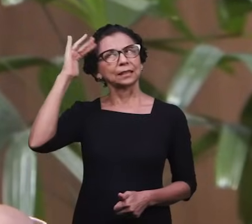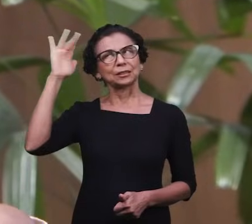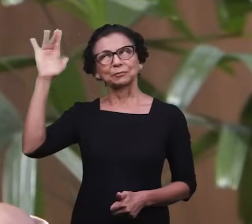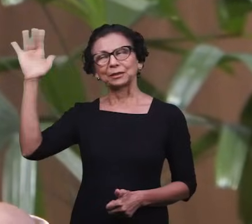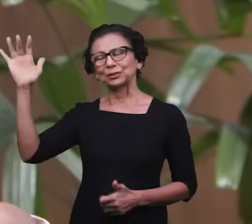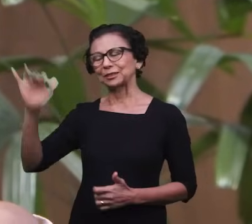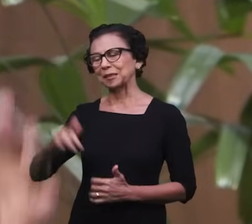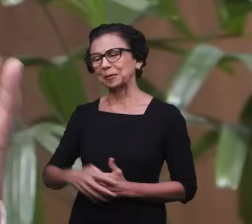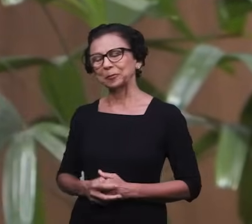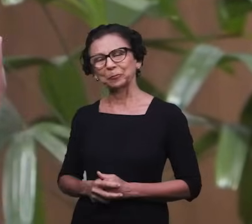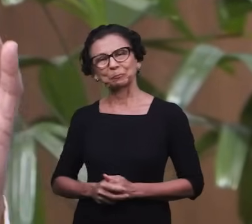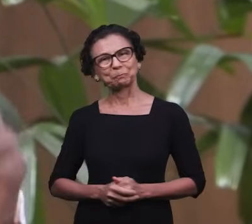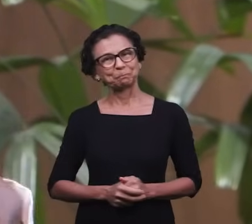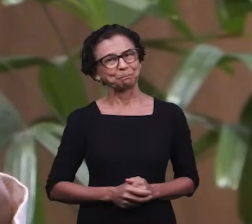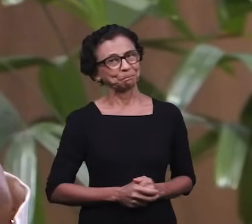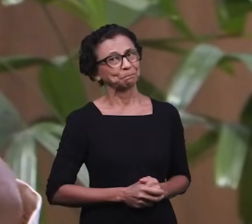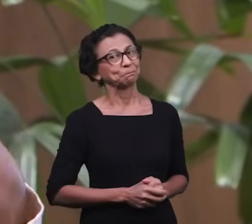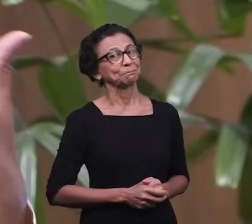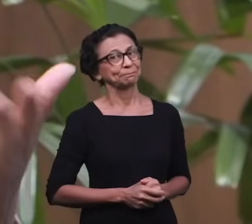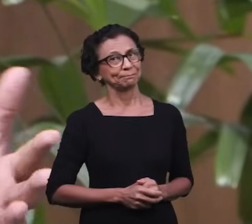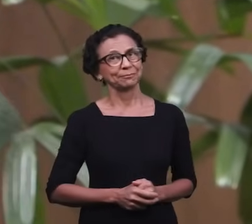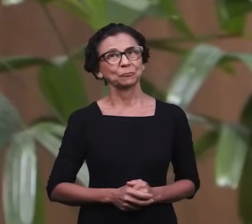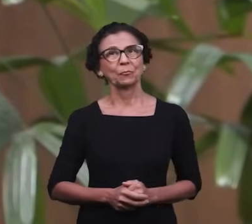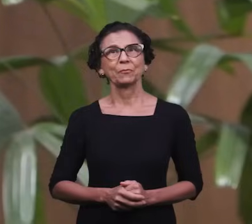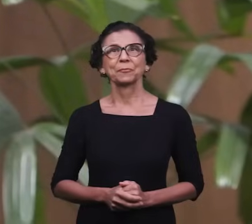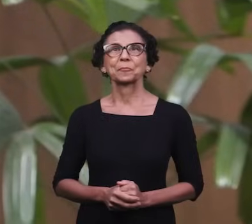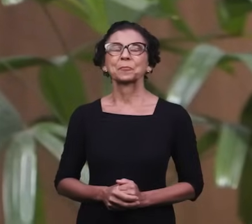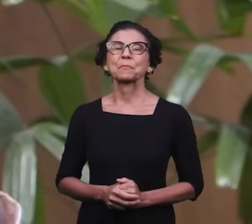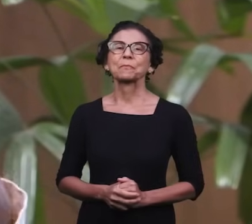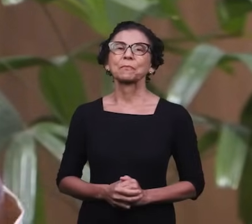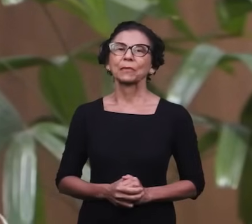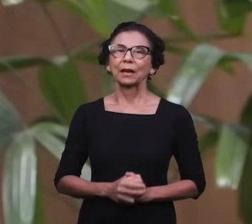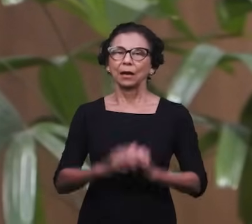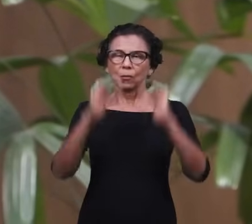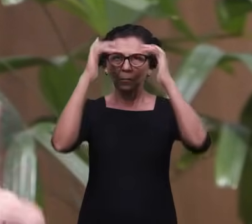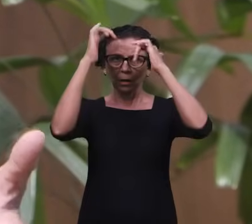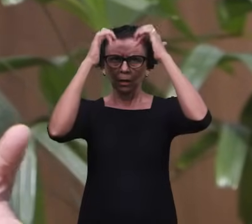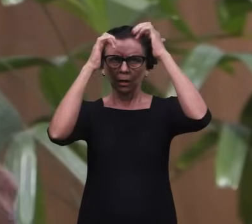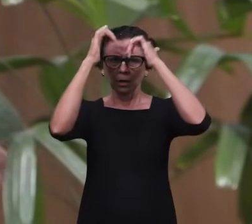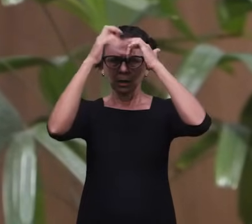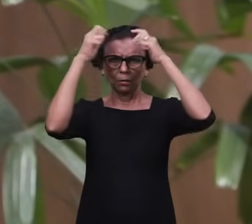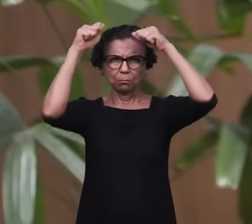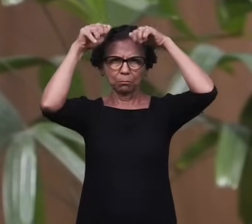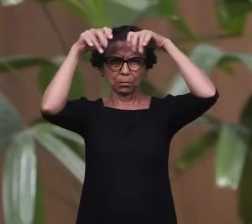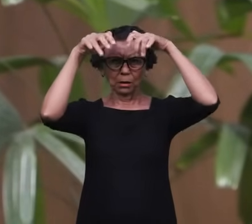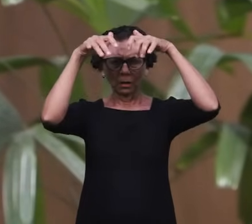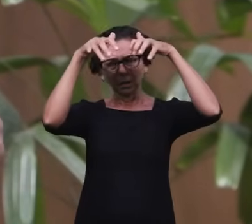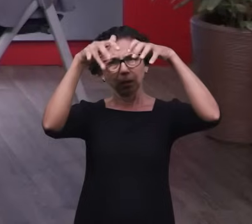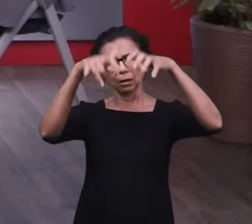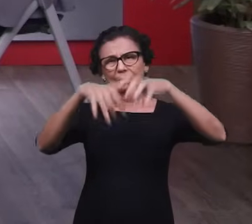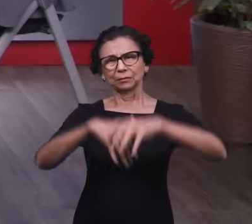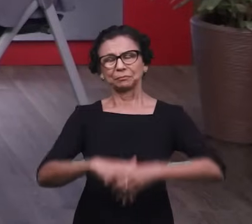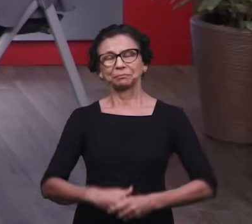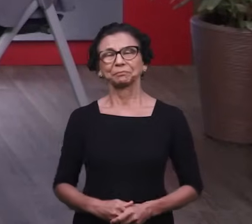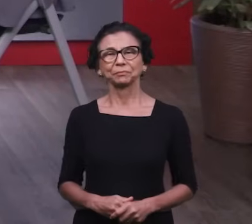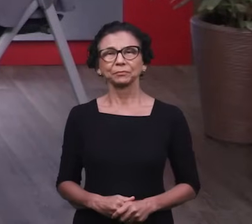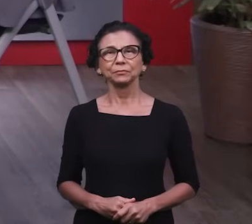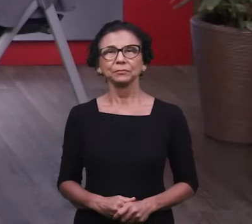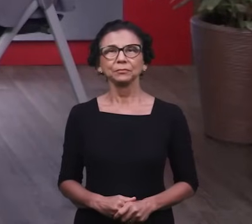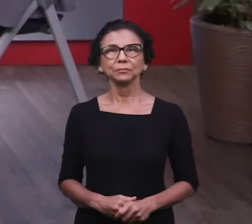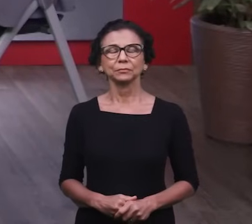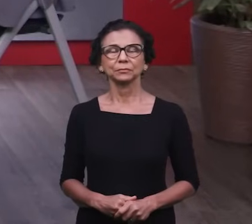completa. Entende? É uma alteração cognitiva, uma inflexibilidade cognitiva que se apresenta no